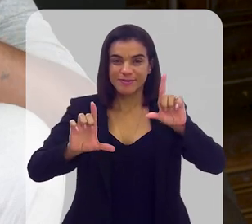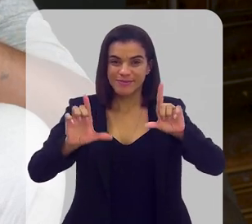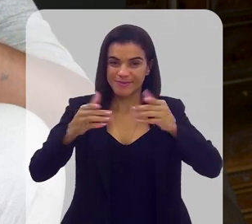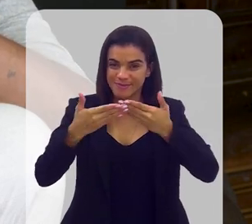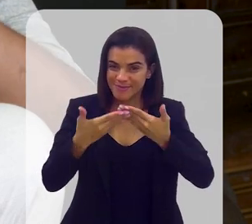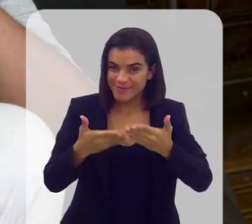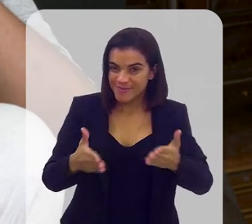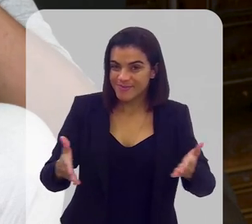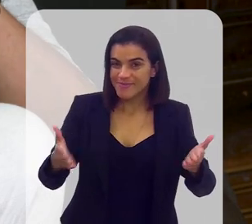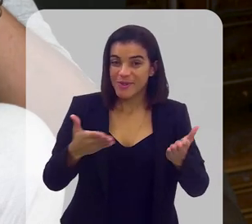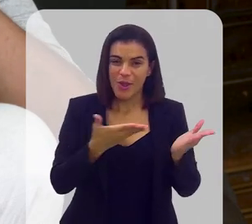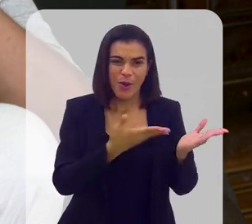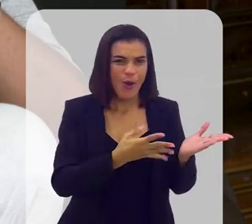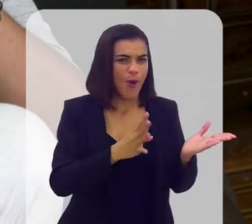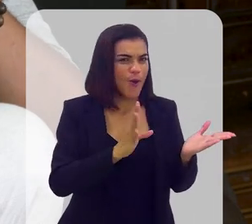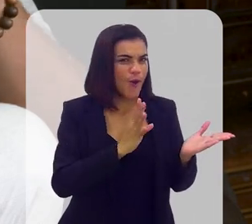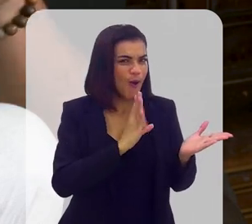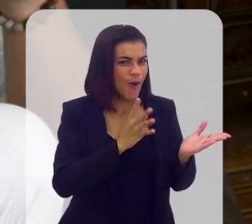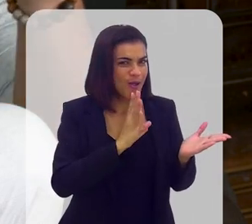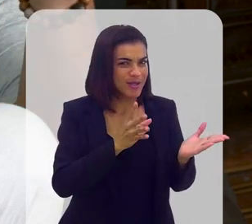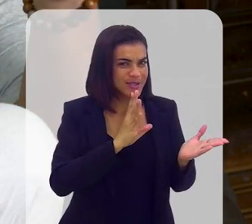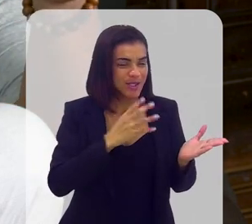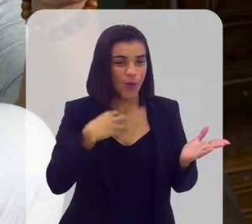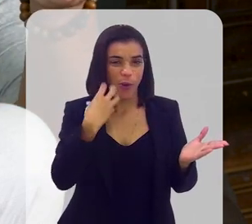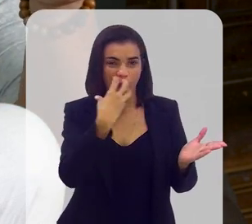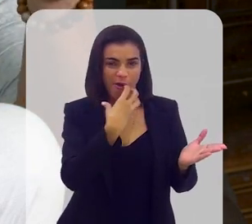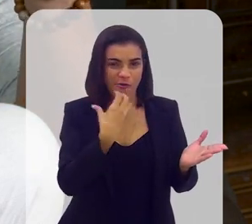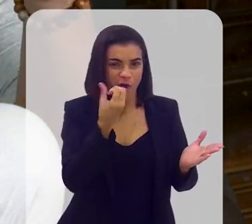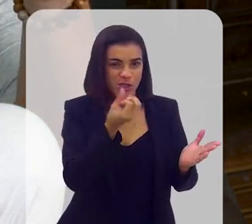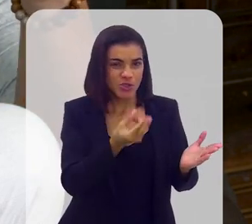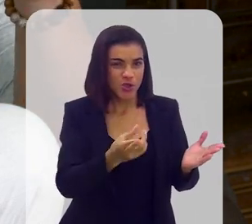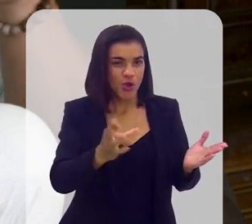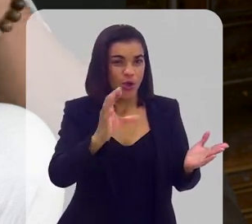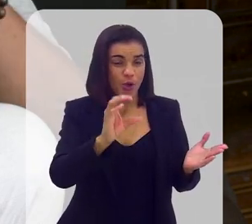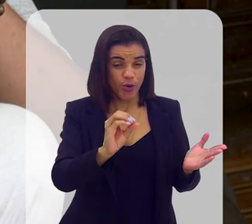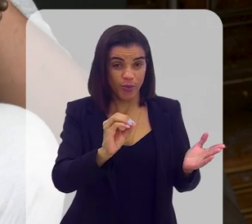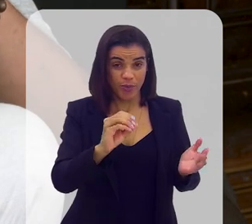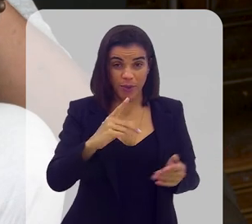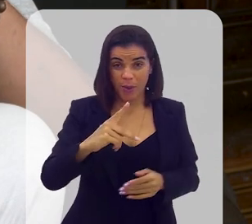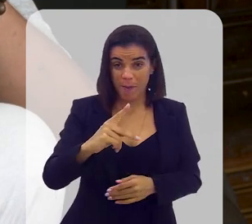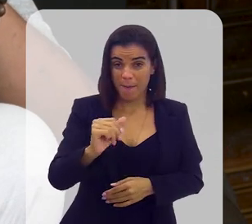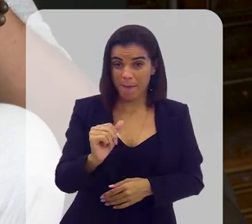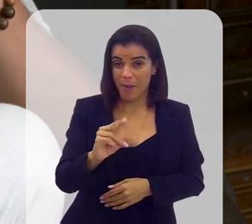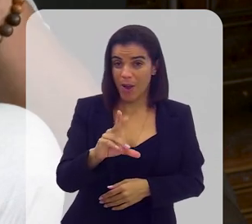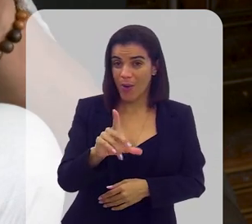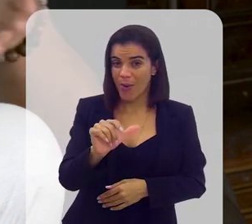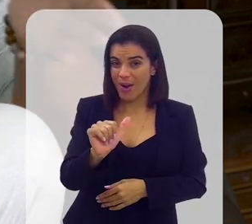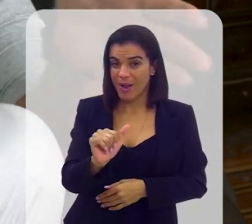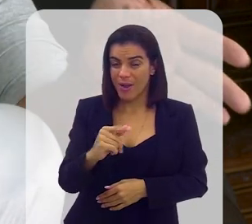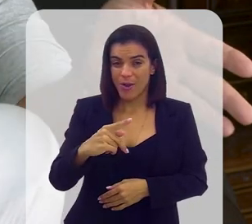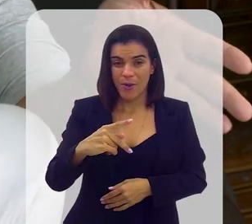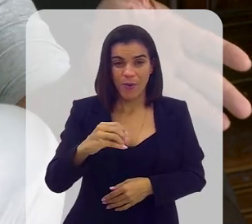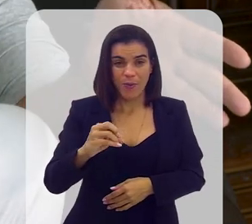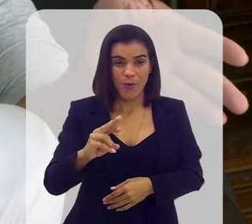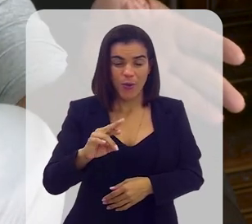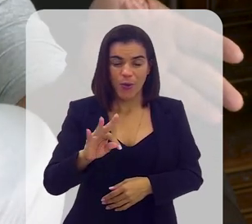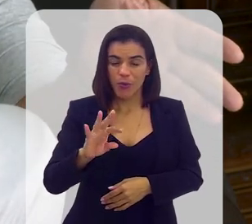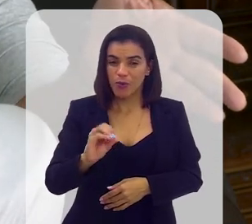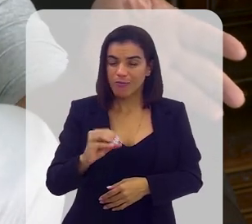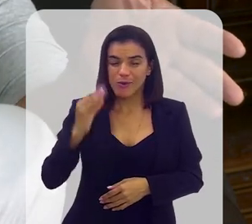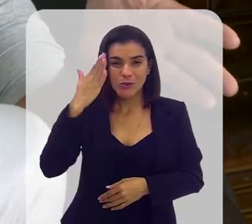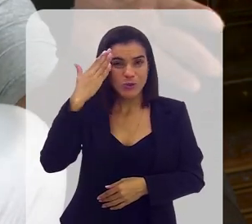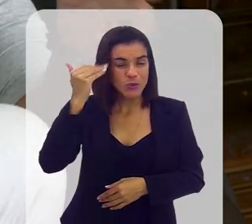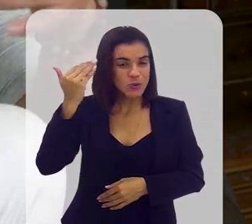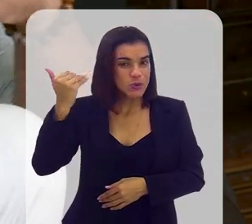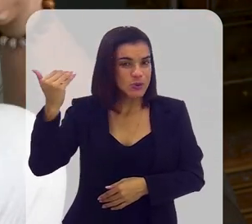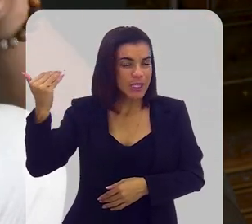abrindo ela, conhecida como a Voz de Ouro, Paula Porto, que aportou muito sucesso em